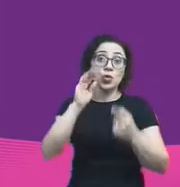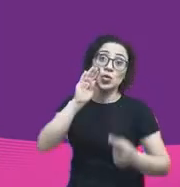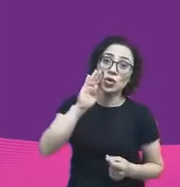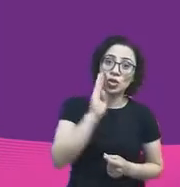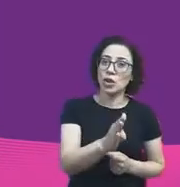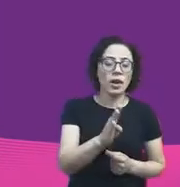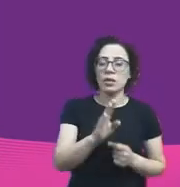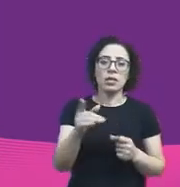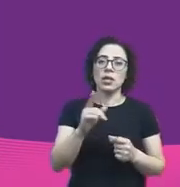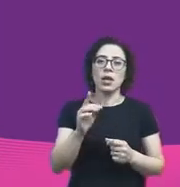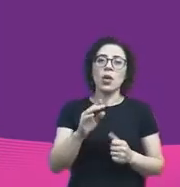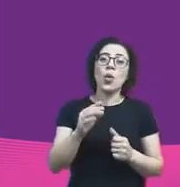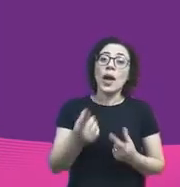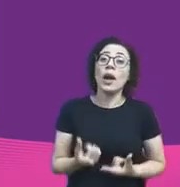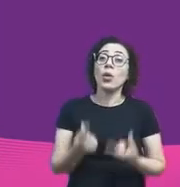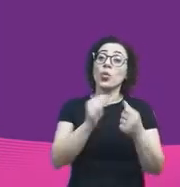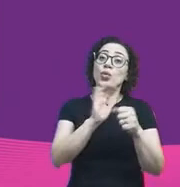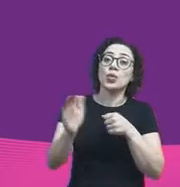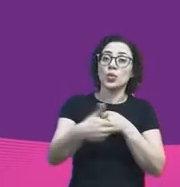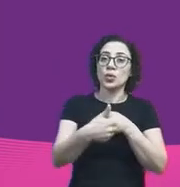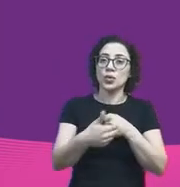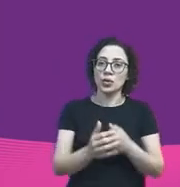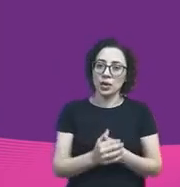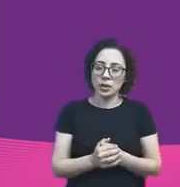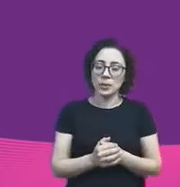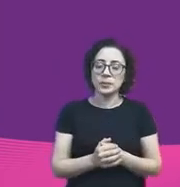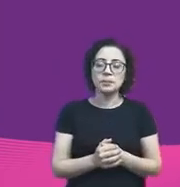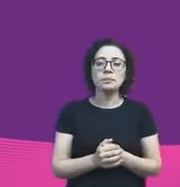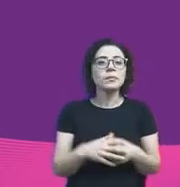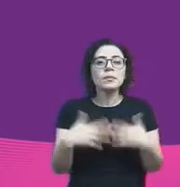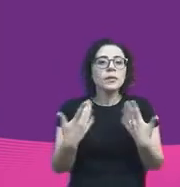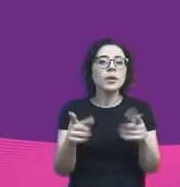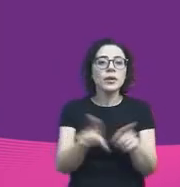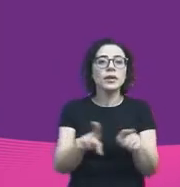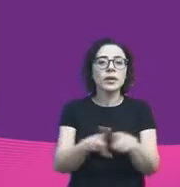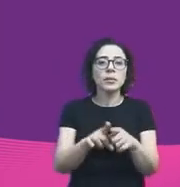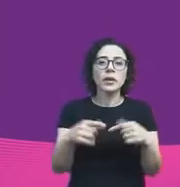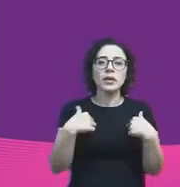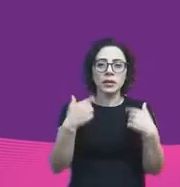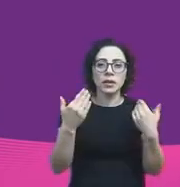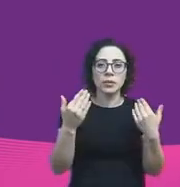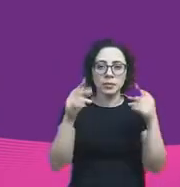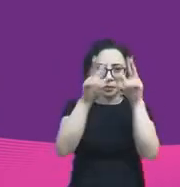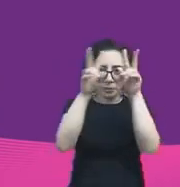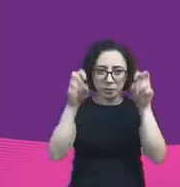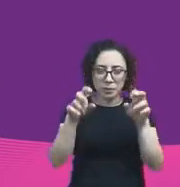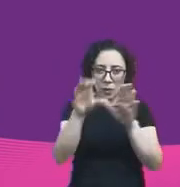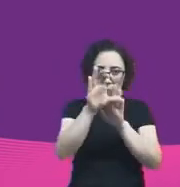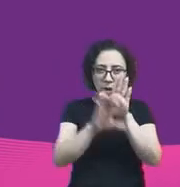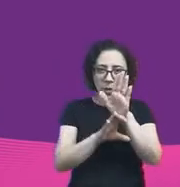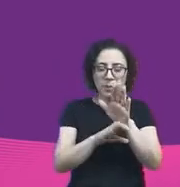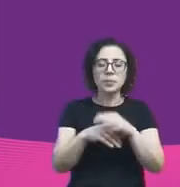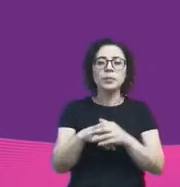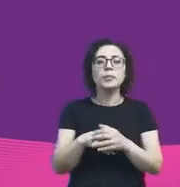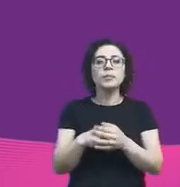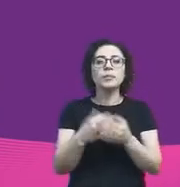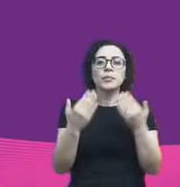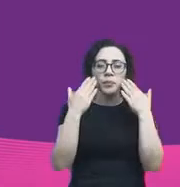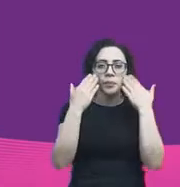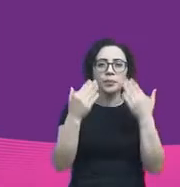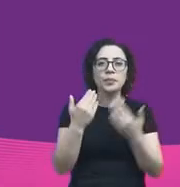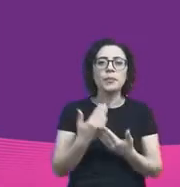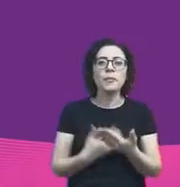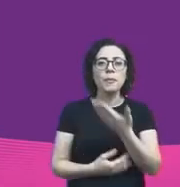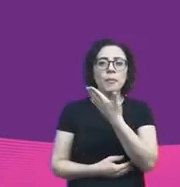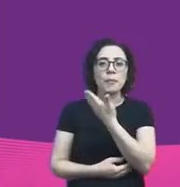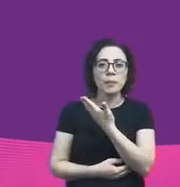você tem menos absenteísmo. E eles citam, num dos capítulos, uma coisa muito interessante que eles chamam de o poder dos 40